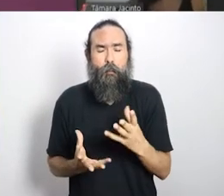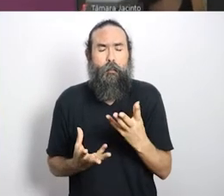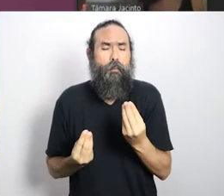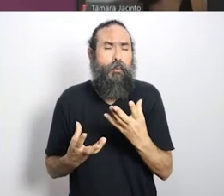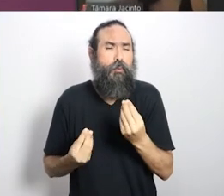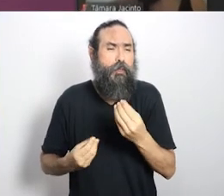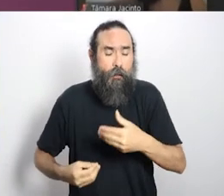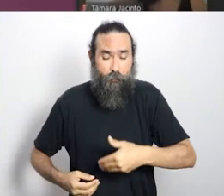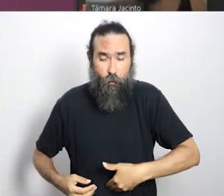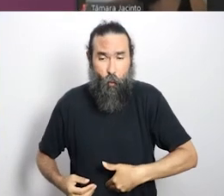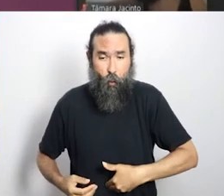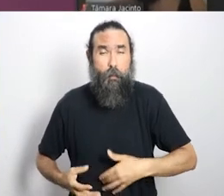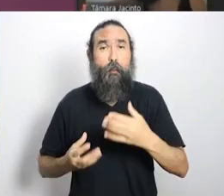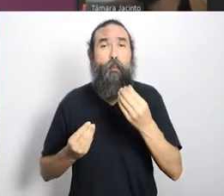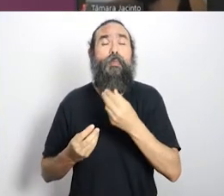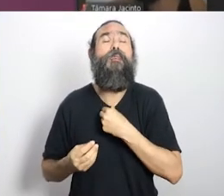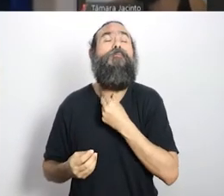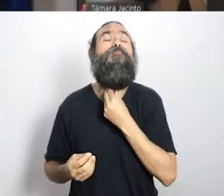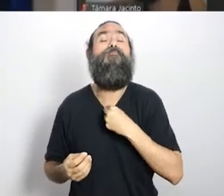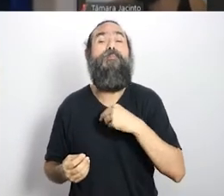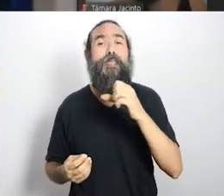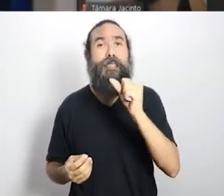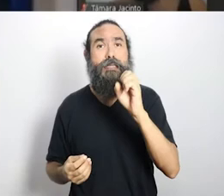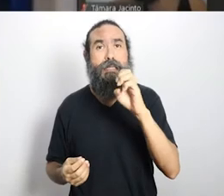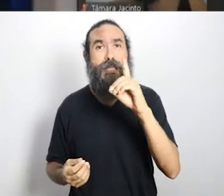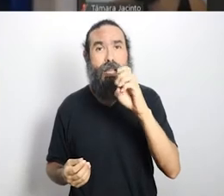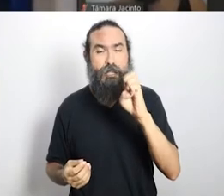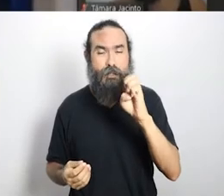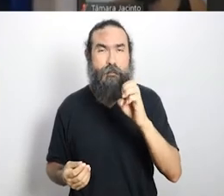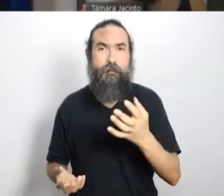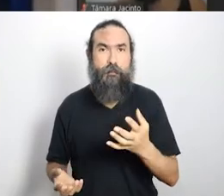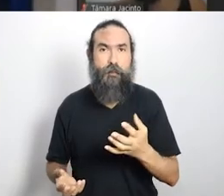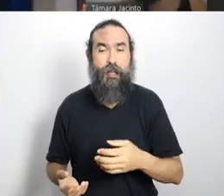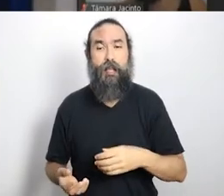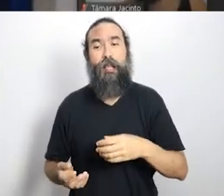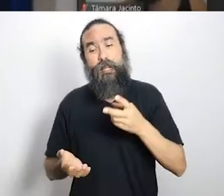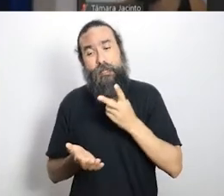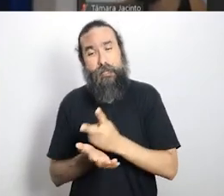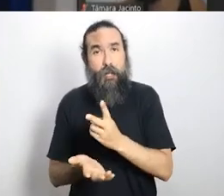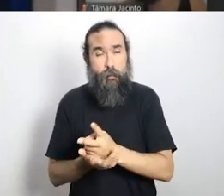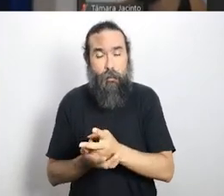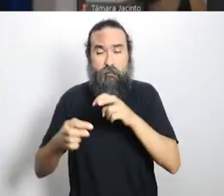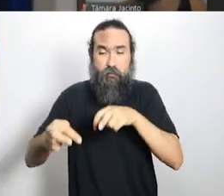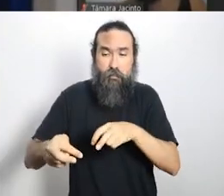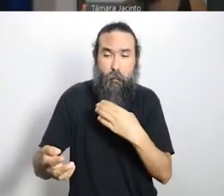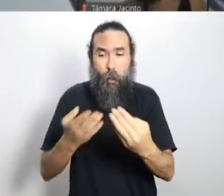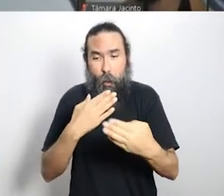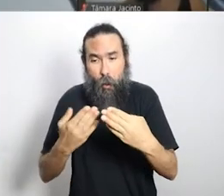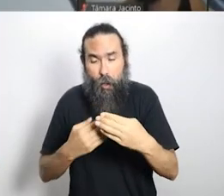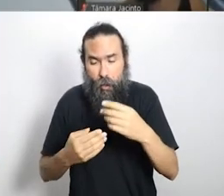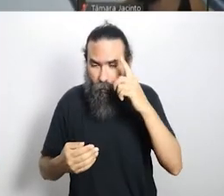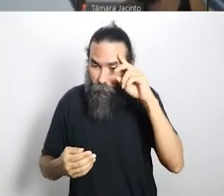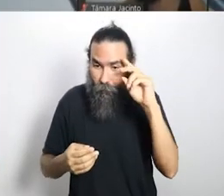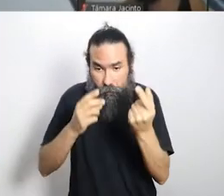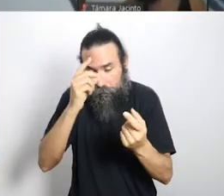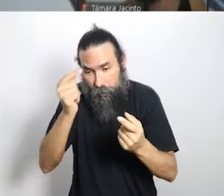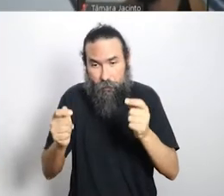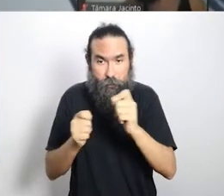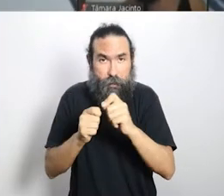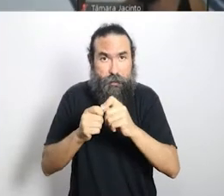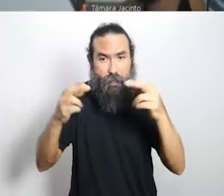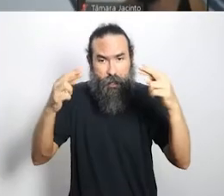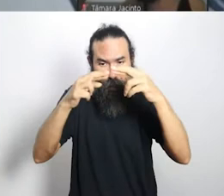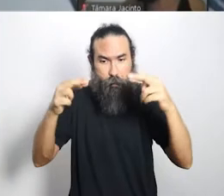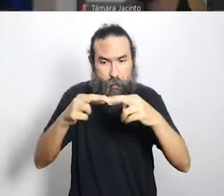gente vai ele sempre mostra alguma coisa, a gente bota uma estrofe, tira uma estrofe, monta uma estrofe, e eu tenho o maior orgulho, meu irmão,